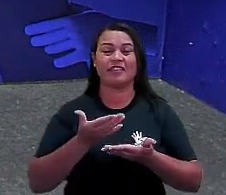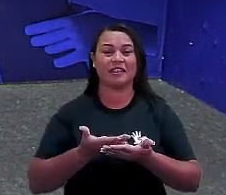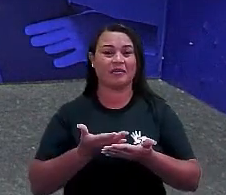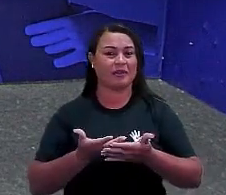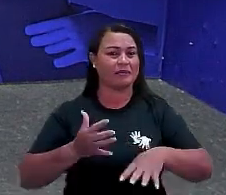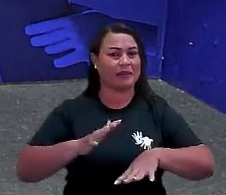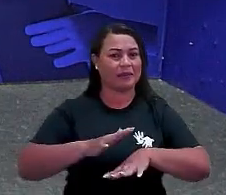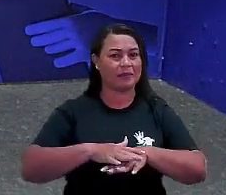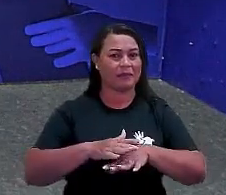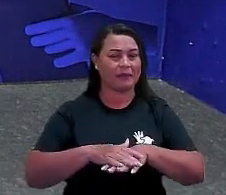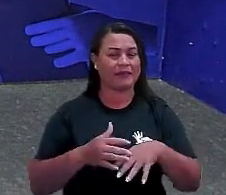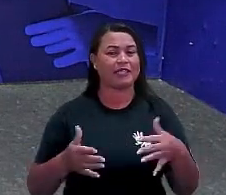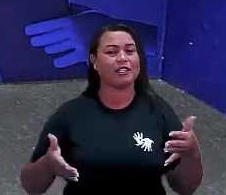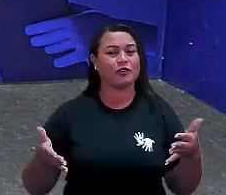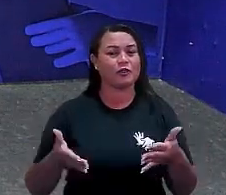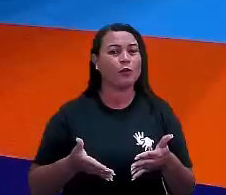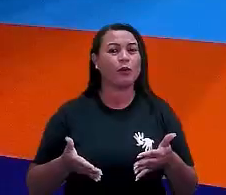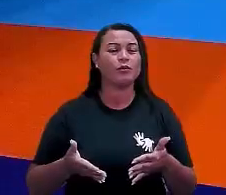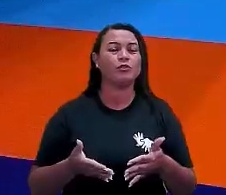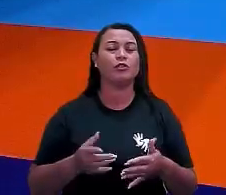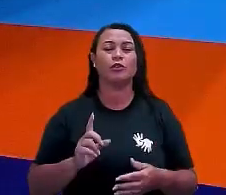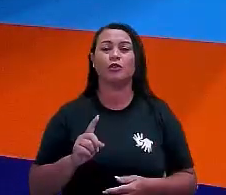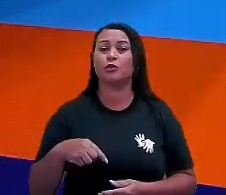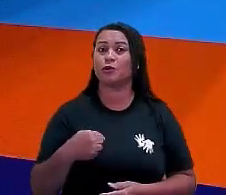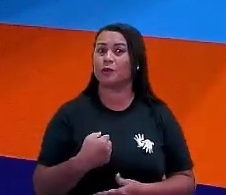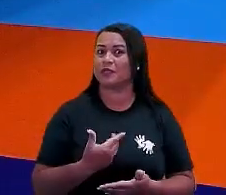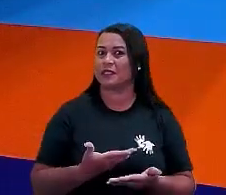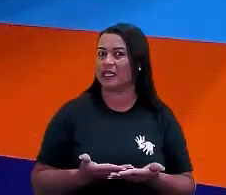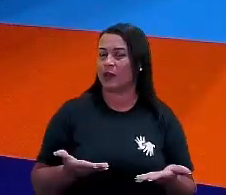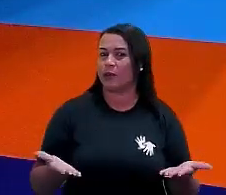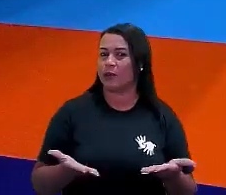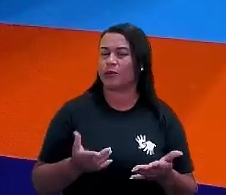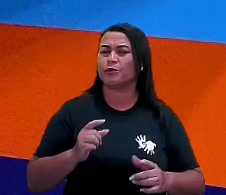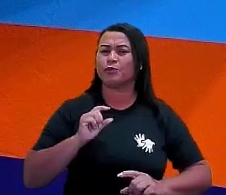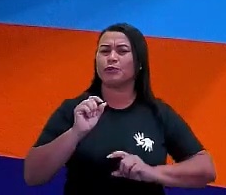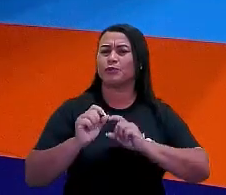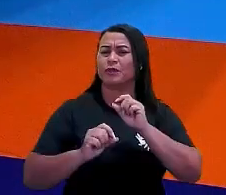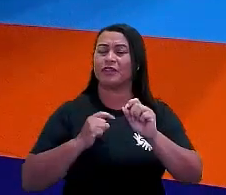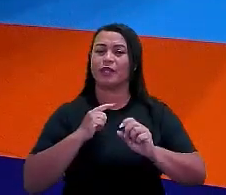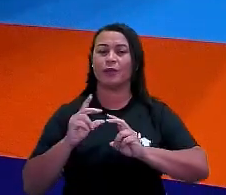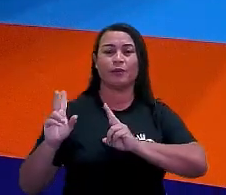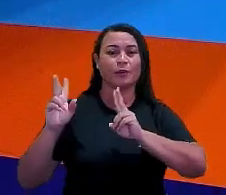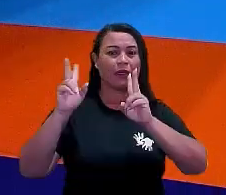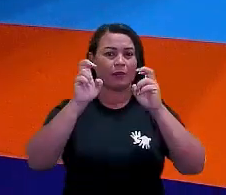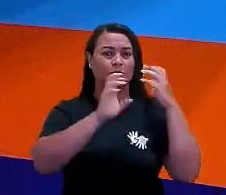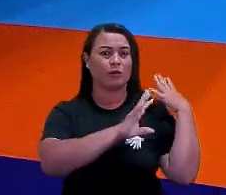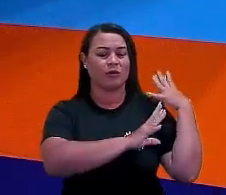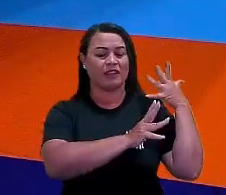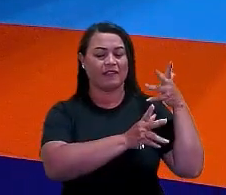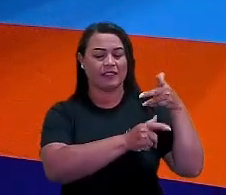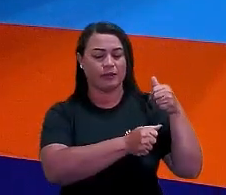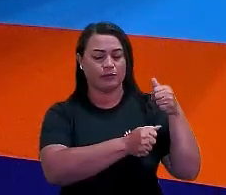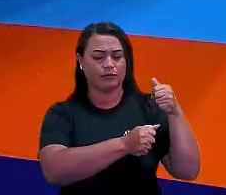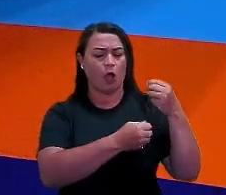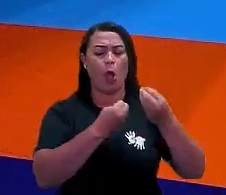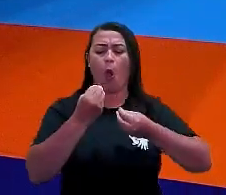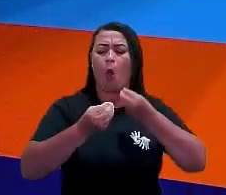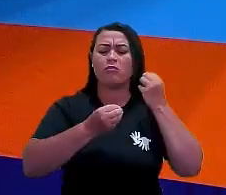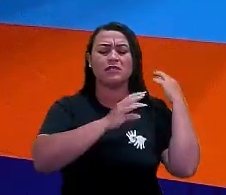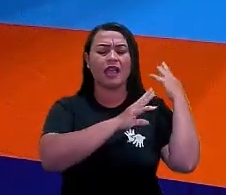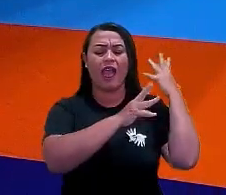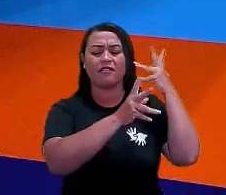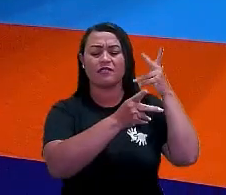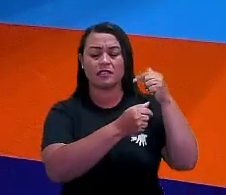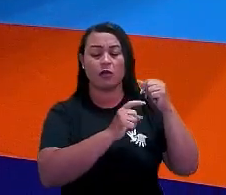nossa aula de matemática de hoje. Nossa aula hoje, gente, vai ter um tema sobre a revisão. Como assim,